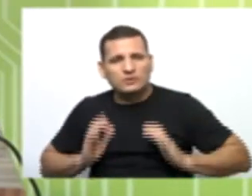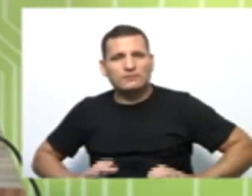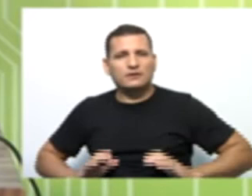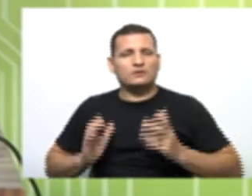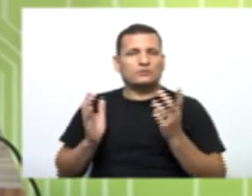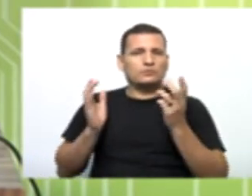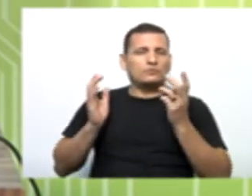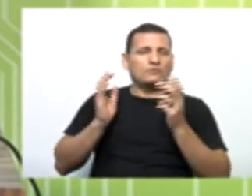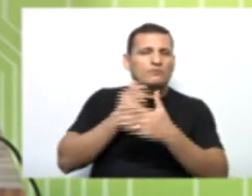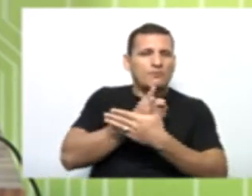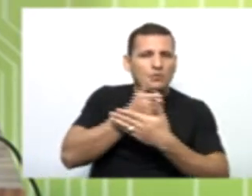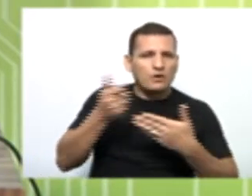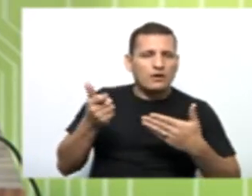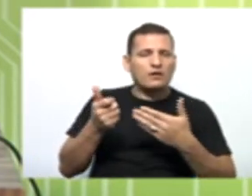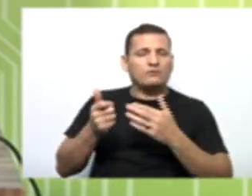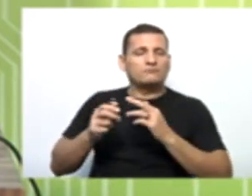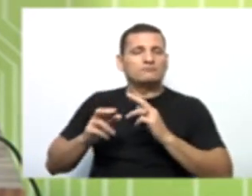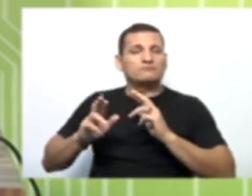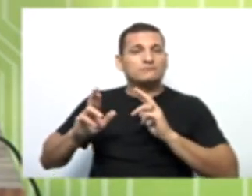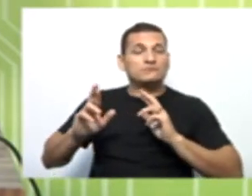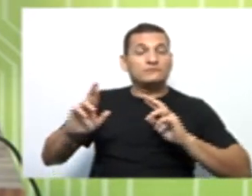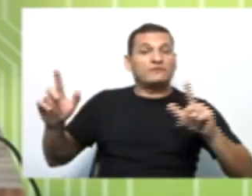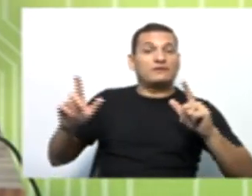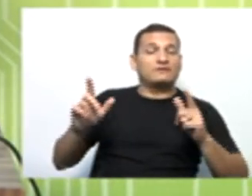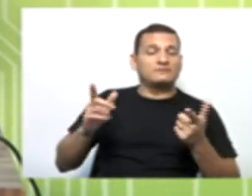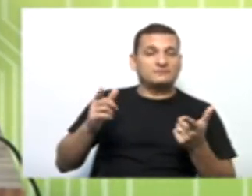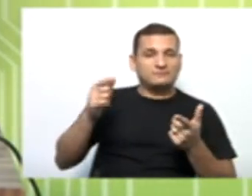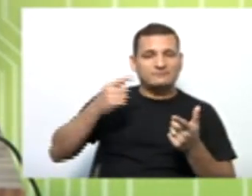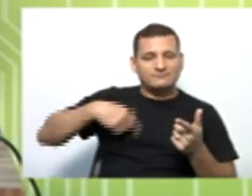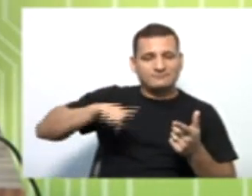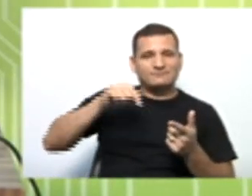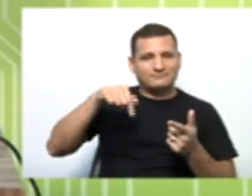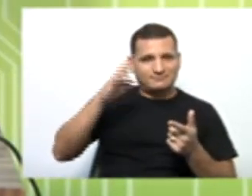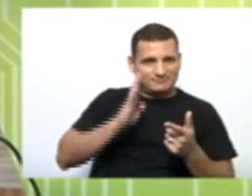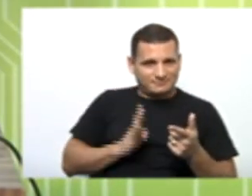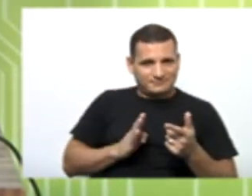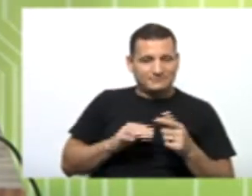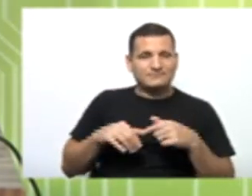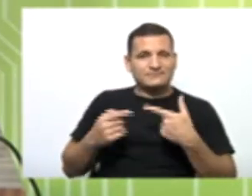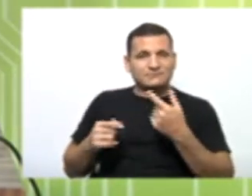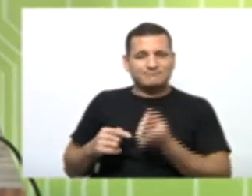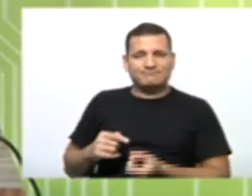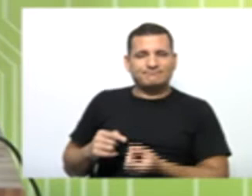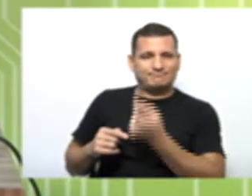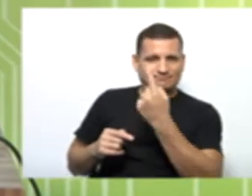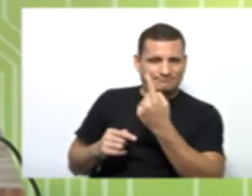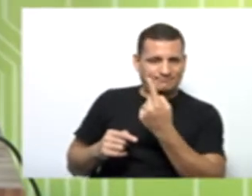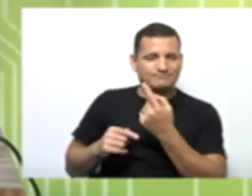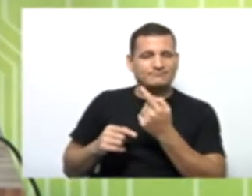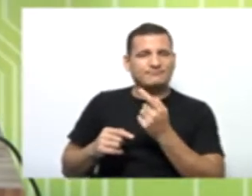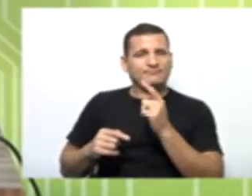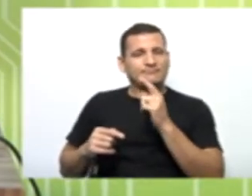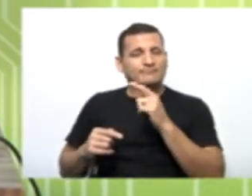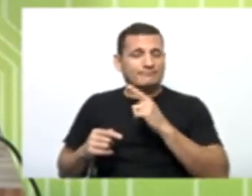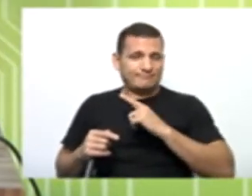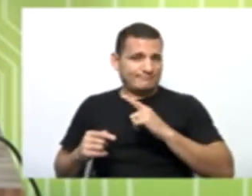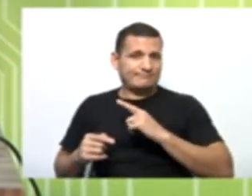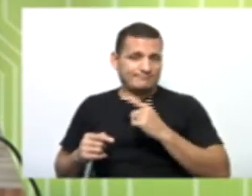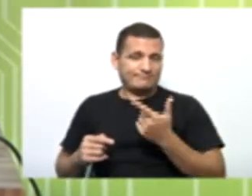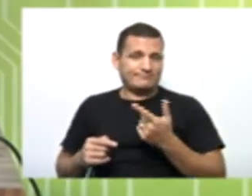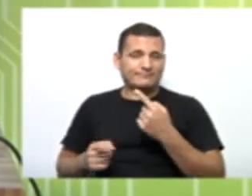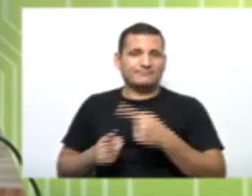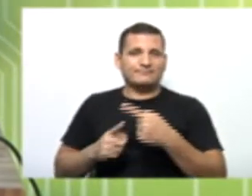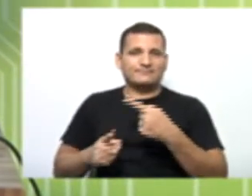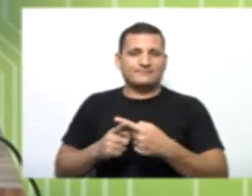padrão moral diferente daquele que foi construído por nós. Então, a estranheza, ela é provocada justamente